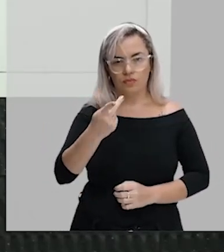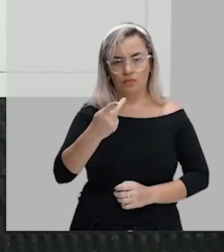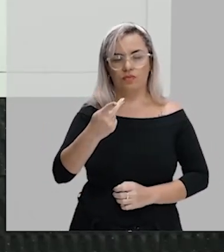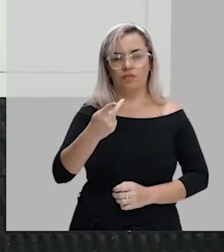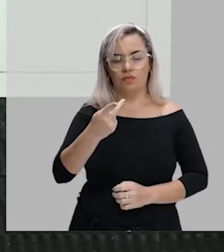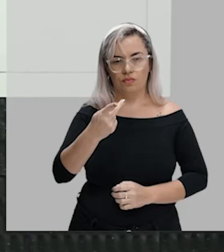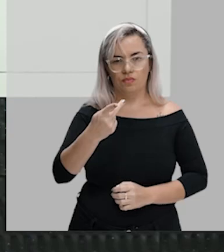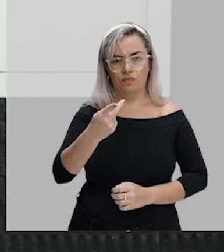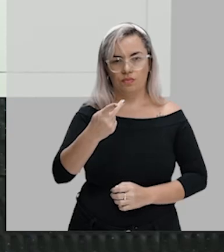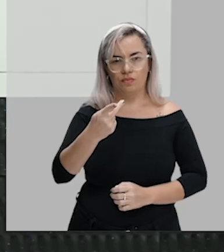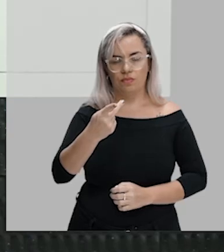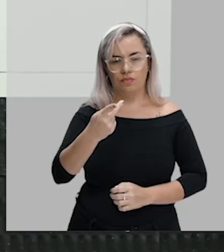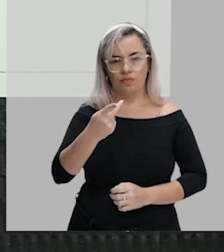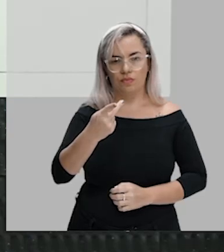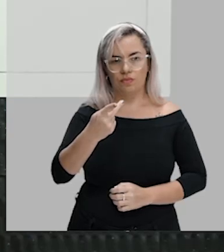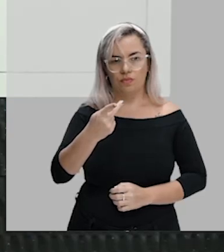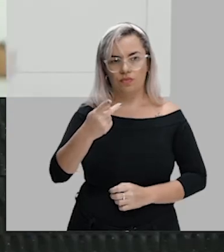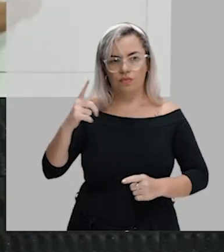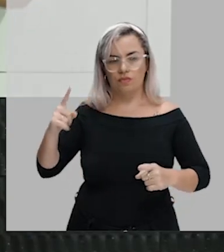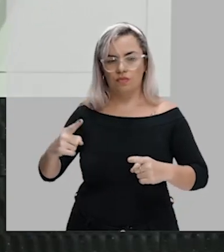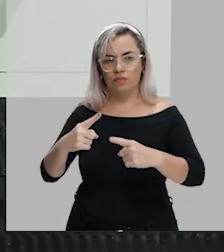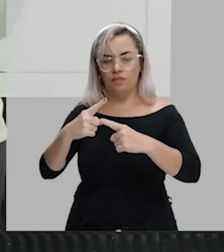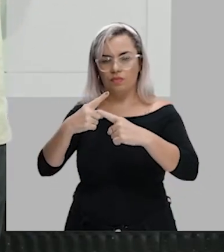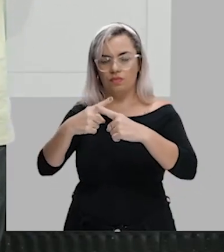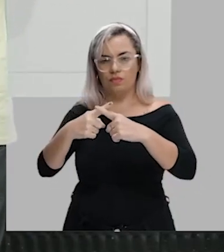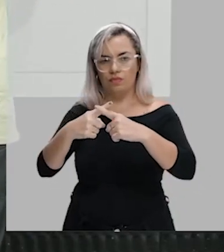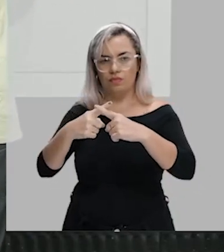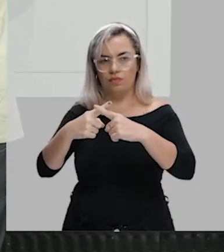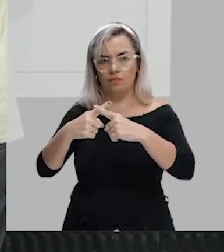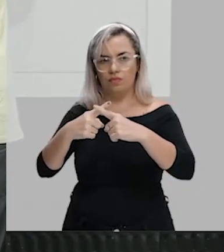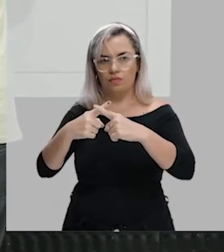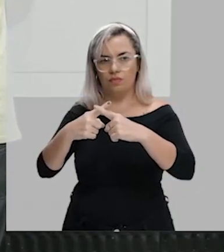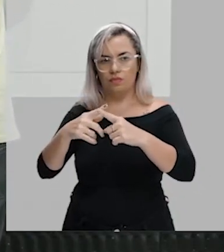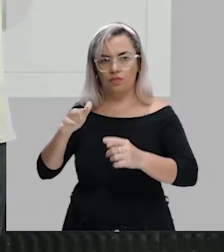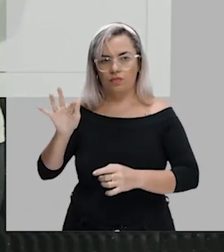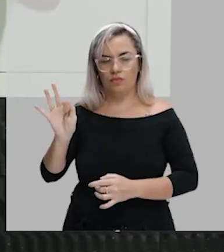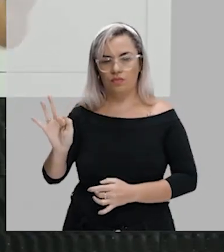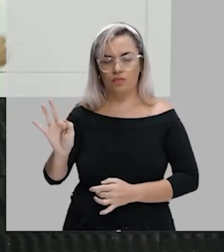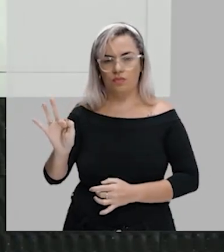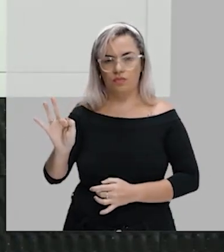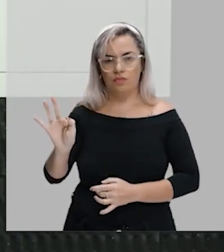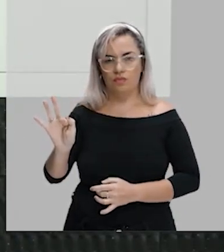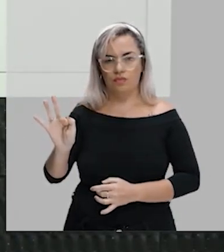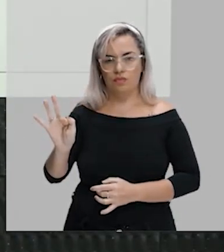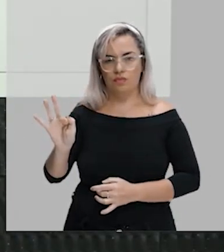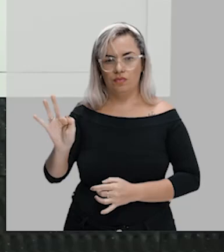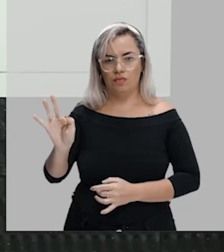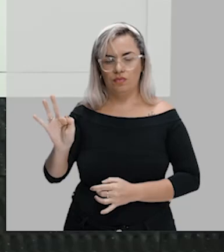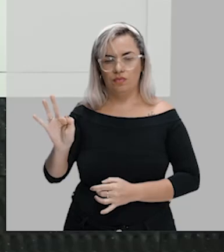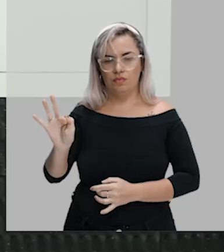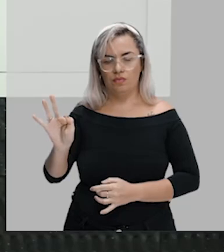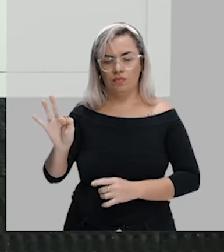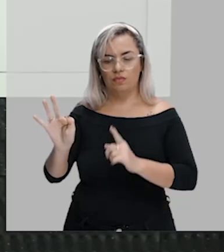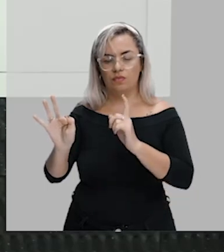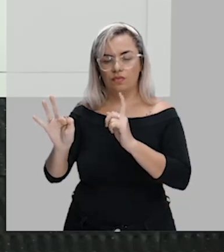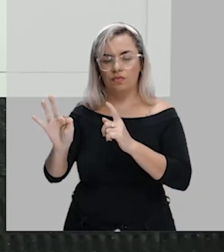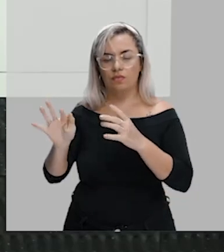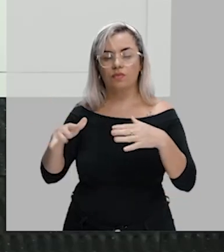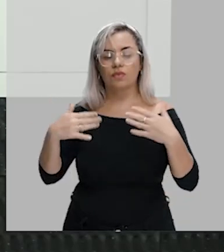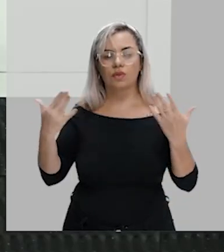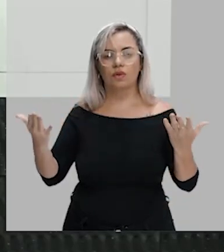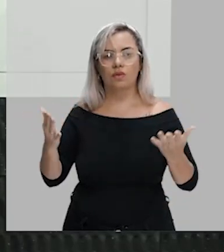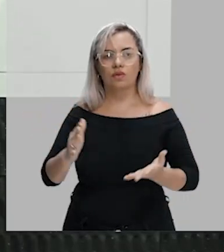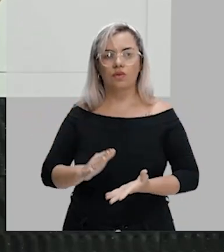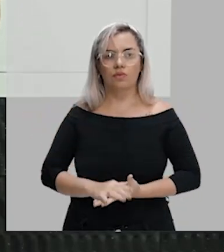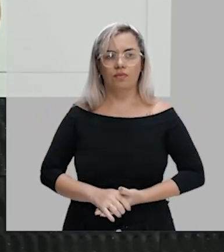H, certo? Vezes a frequência. Vezes a frequência. Isso quer dizer o quê?